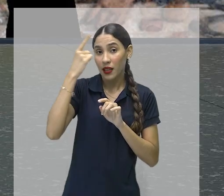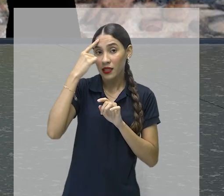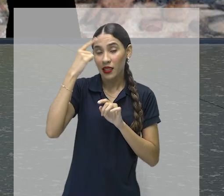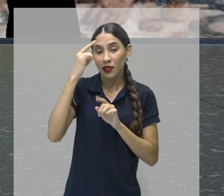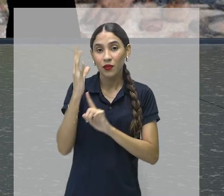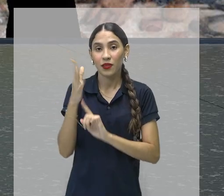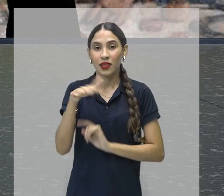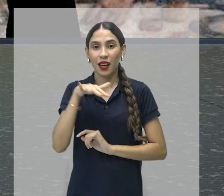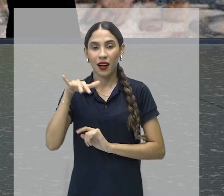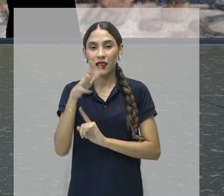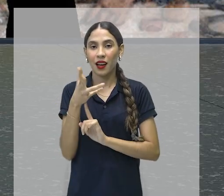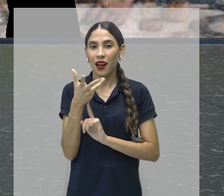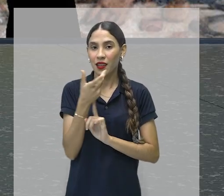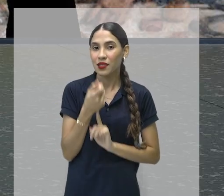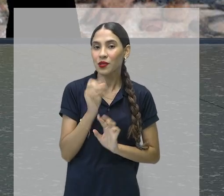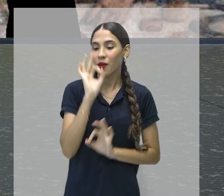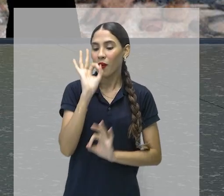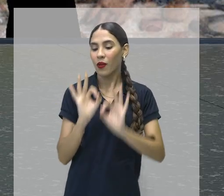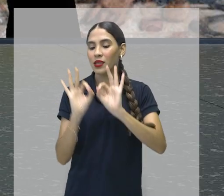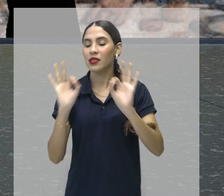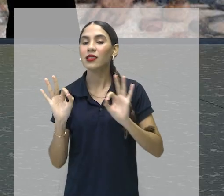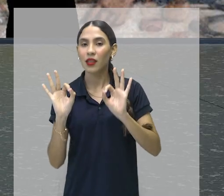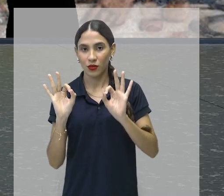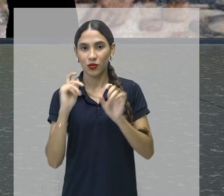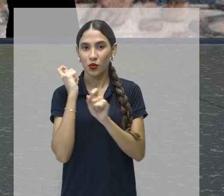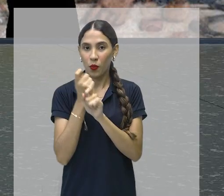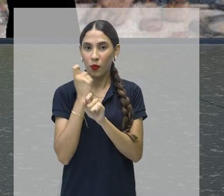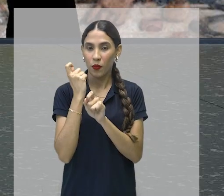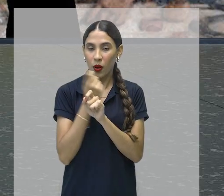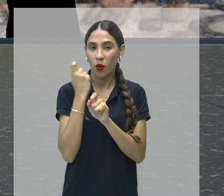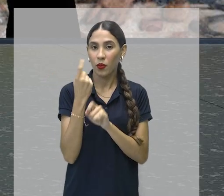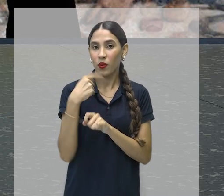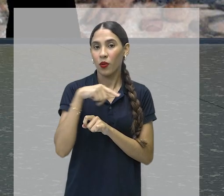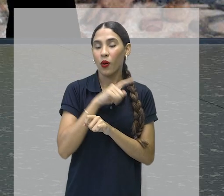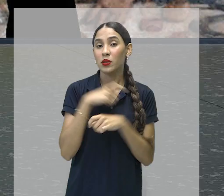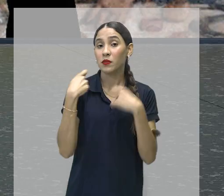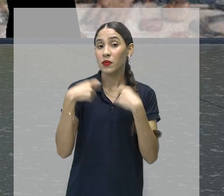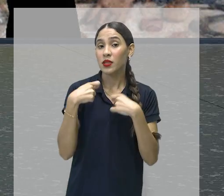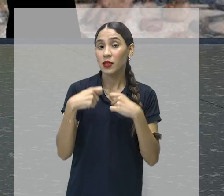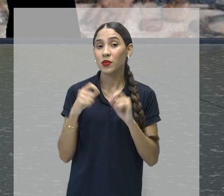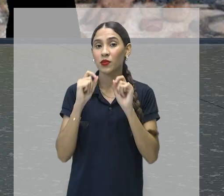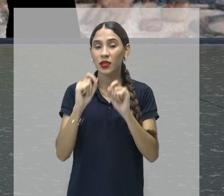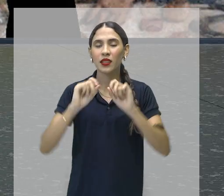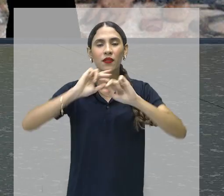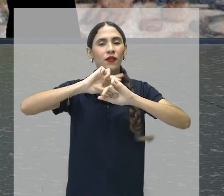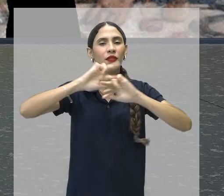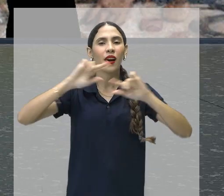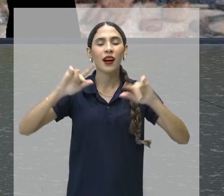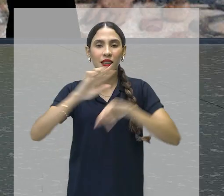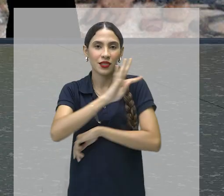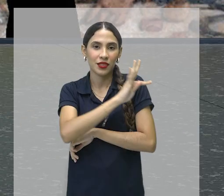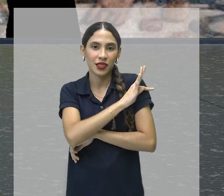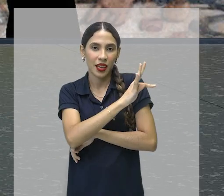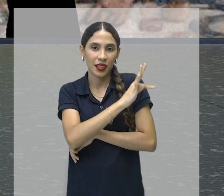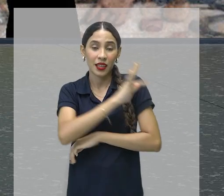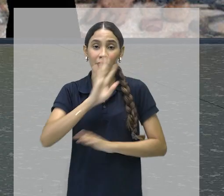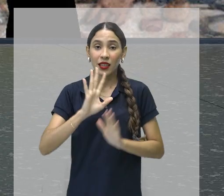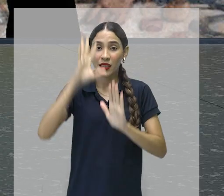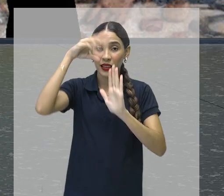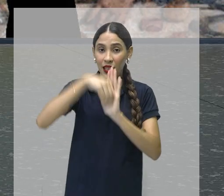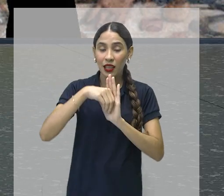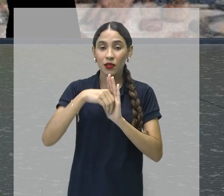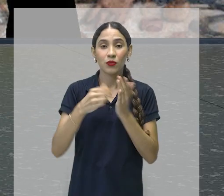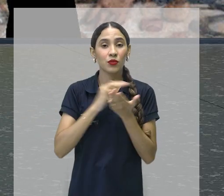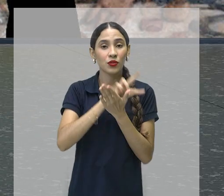questão artística, na elaboração de uma obra, nós temos várias técnicas dentro de